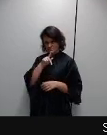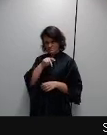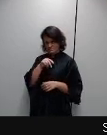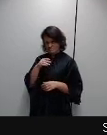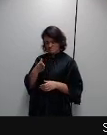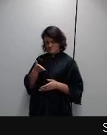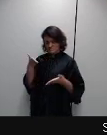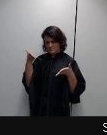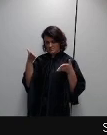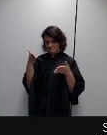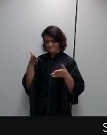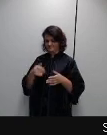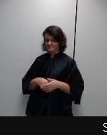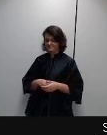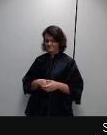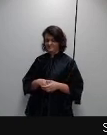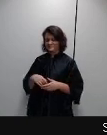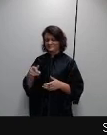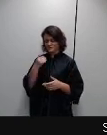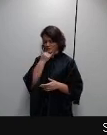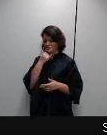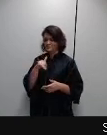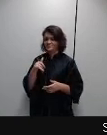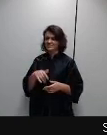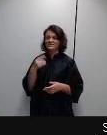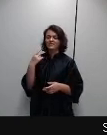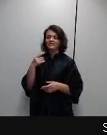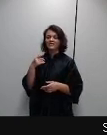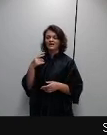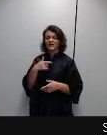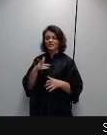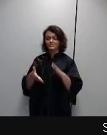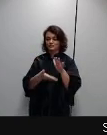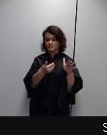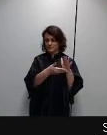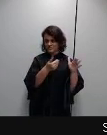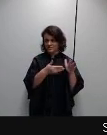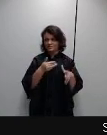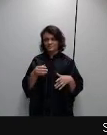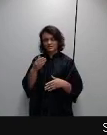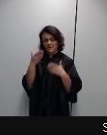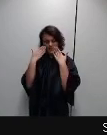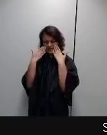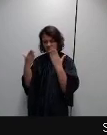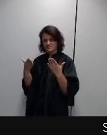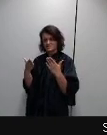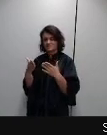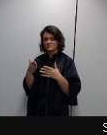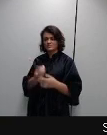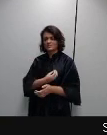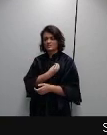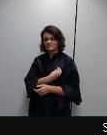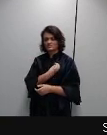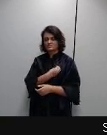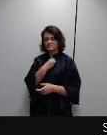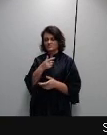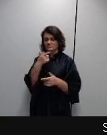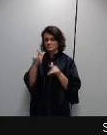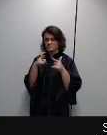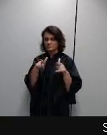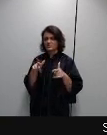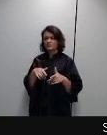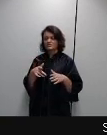Lucas dos autos em relação a suspensão da presente ação pela existência de experiência conforme